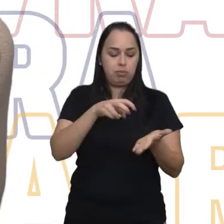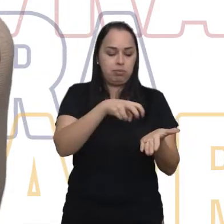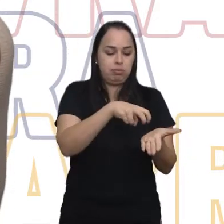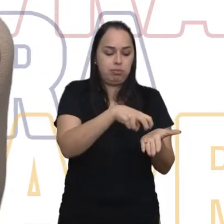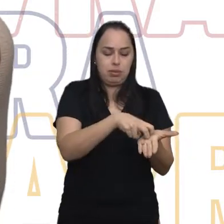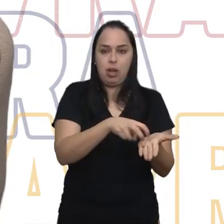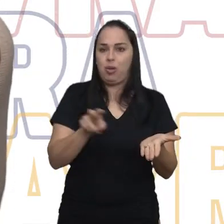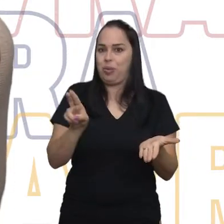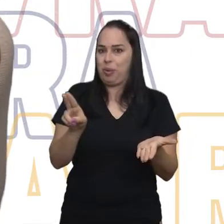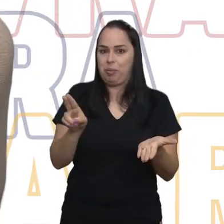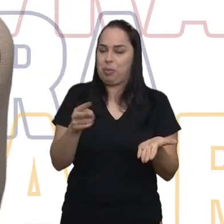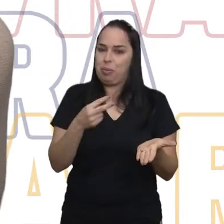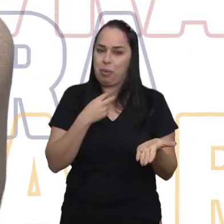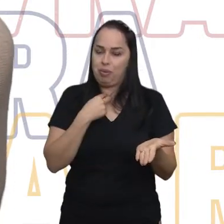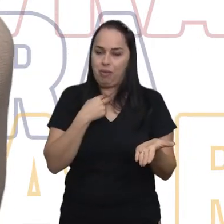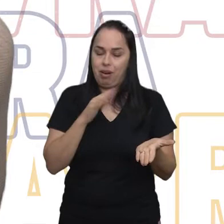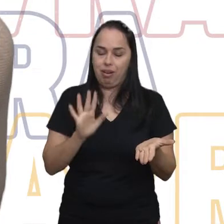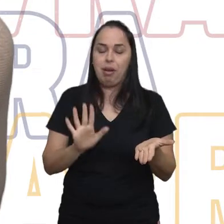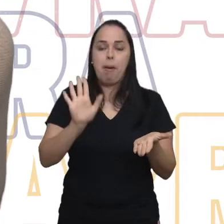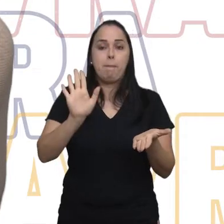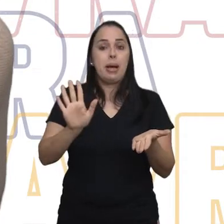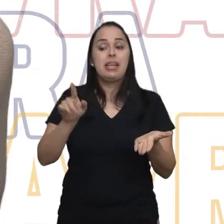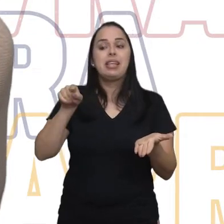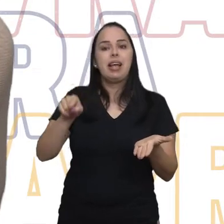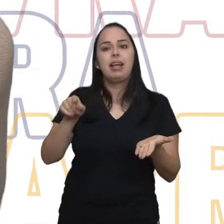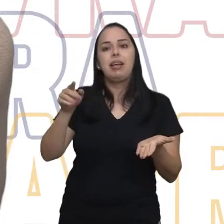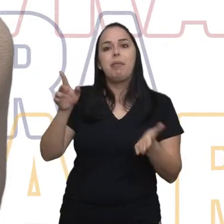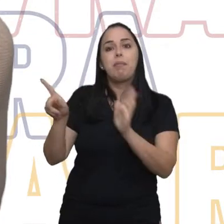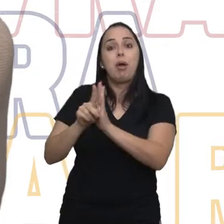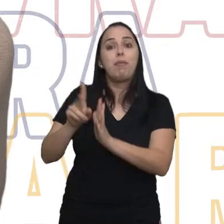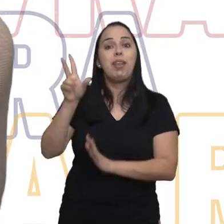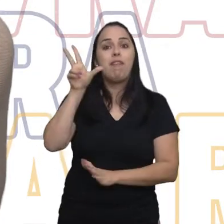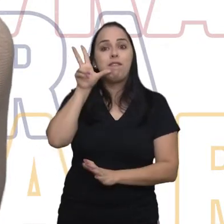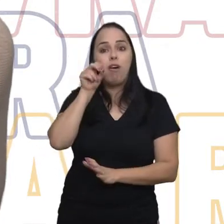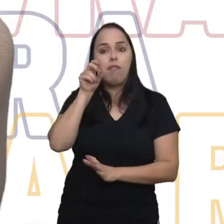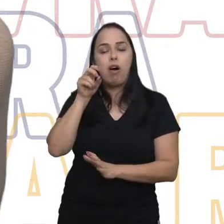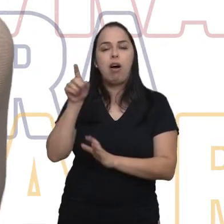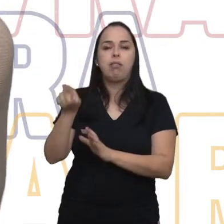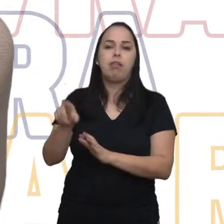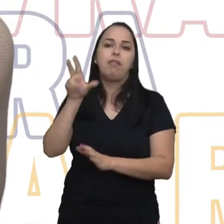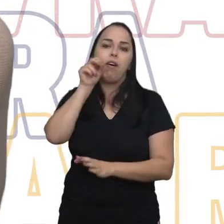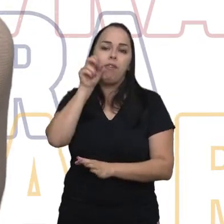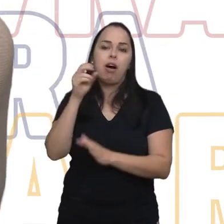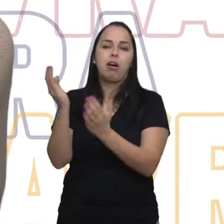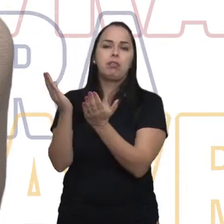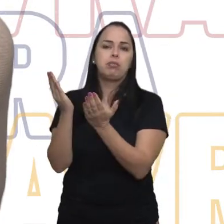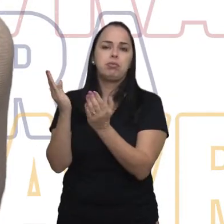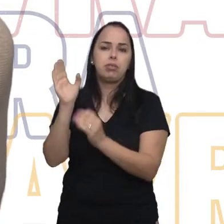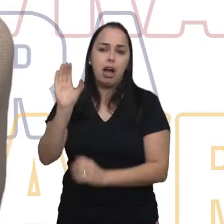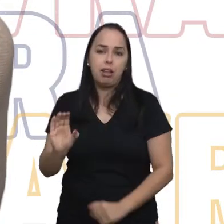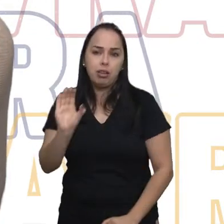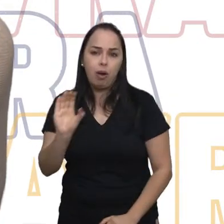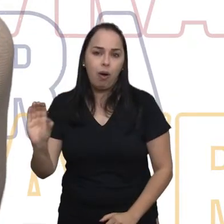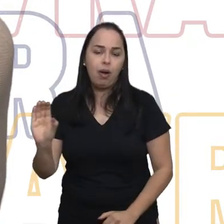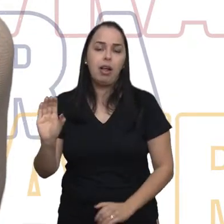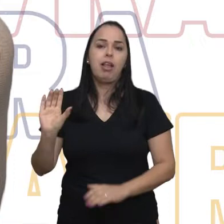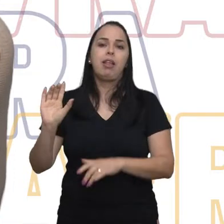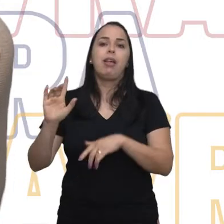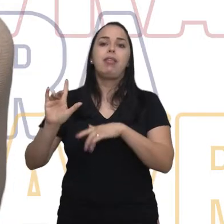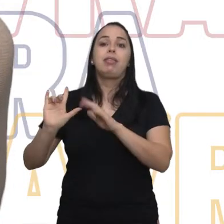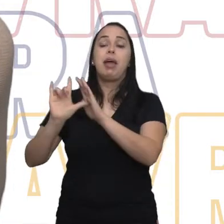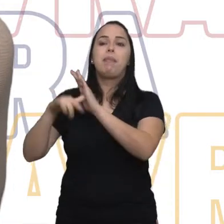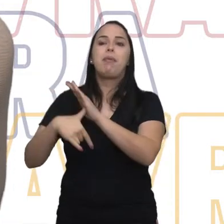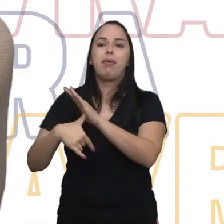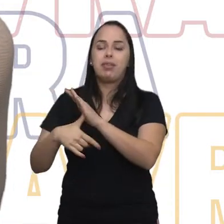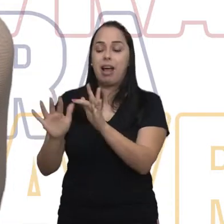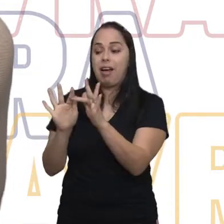citar nome, por causa da família, mas era da avó, que era católica, tinha devoção e, de repente,